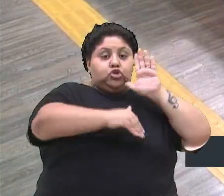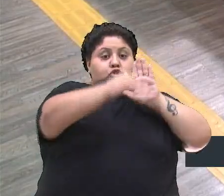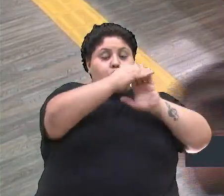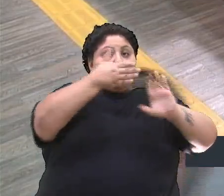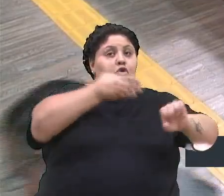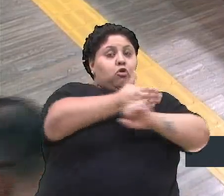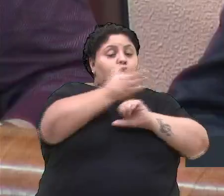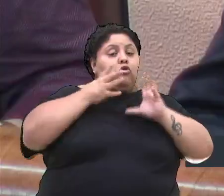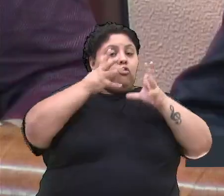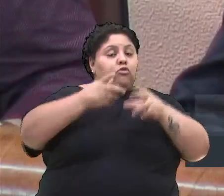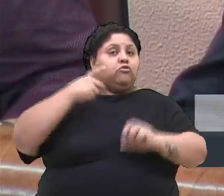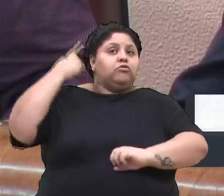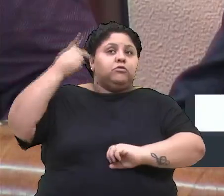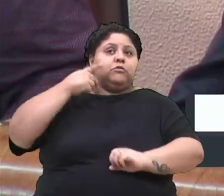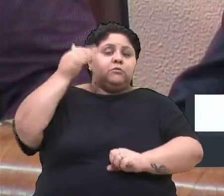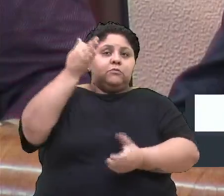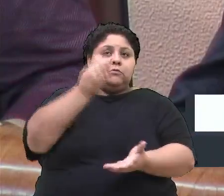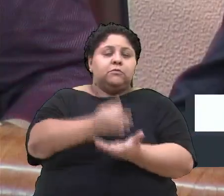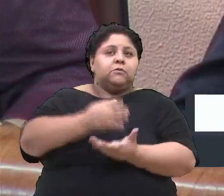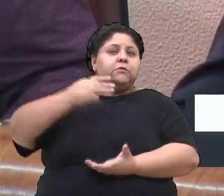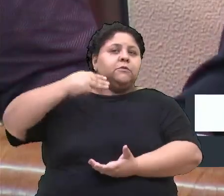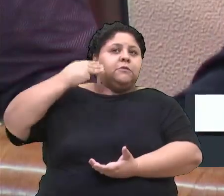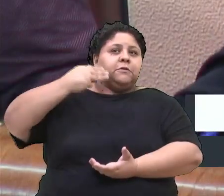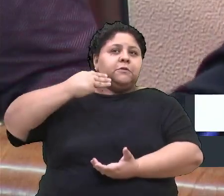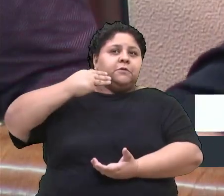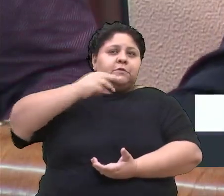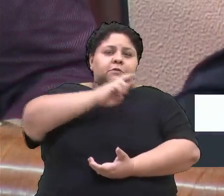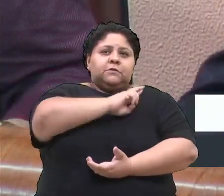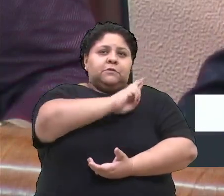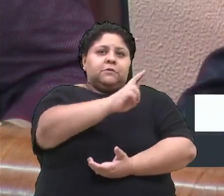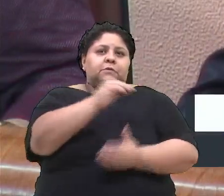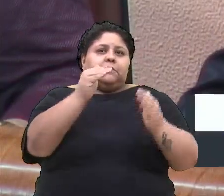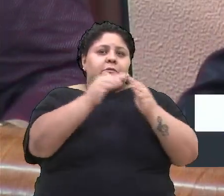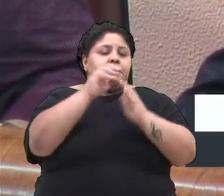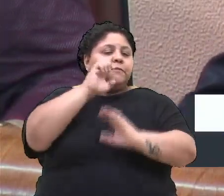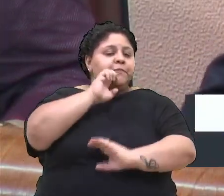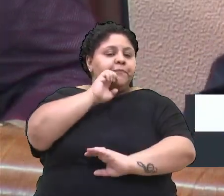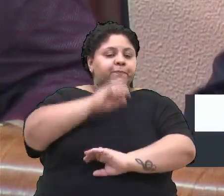aprovado por unanimidade com ausência de Marisol Santos, representação Estela Balardim.